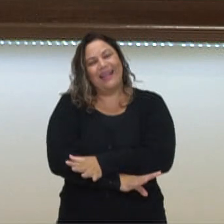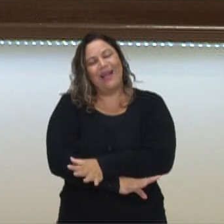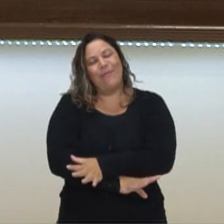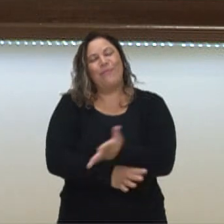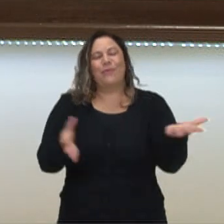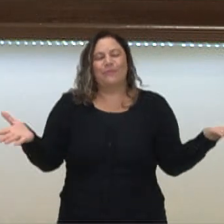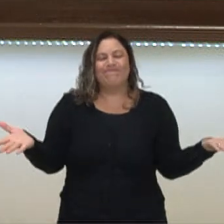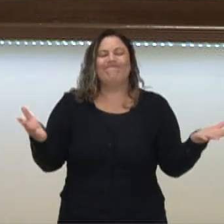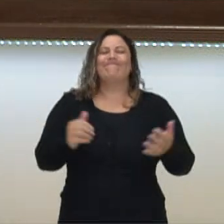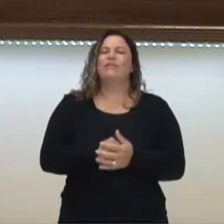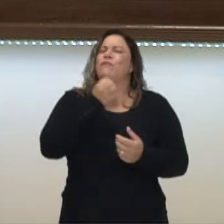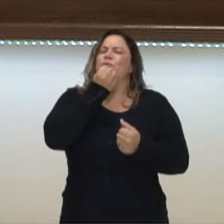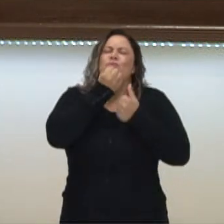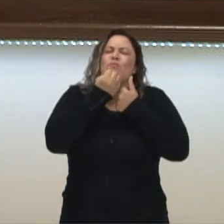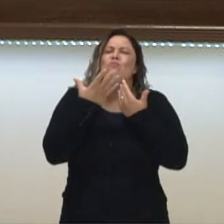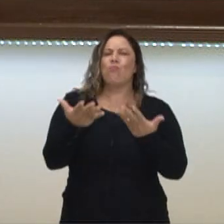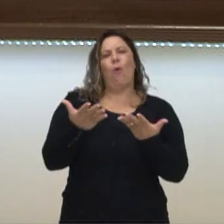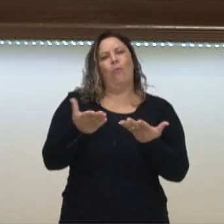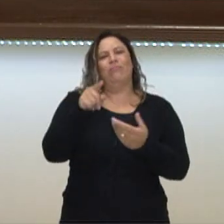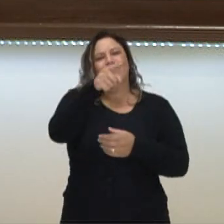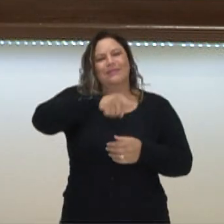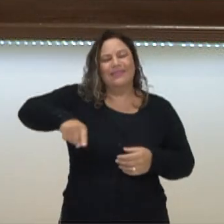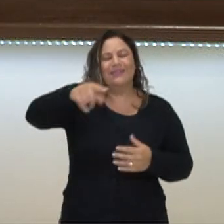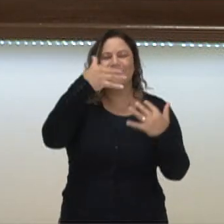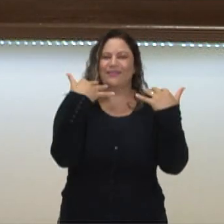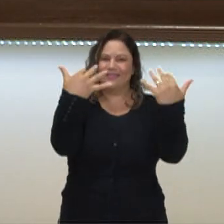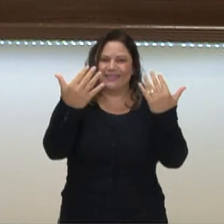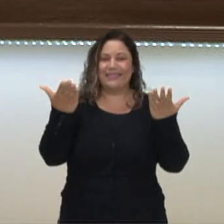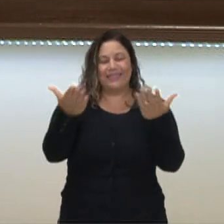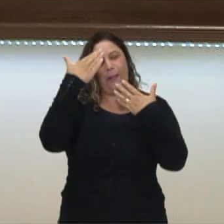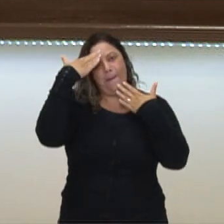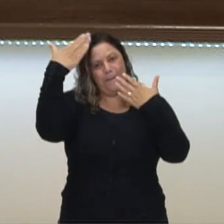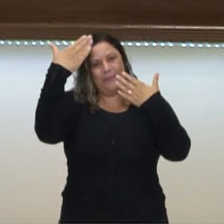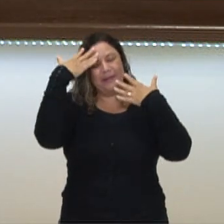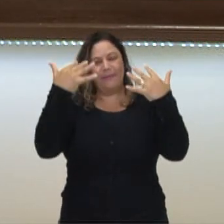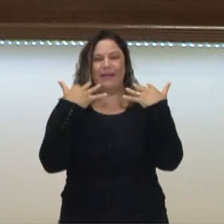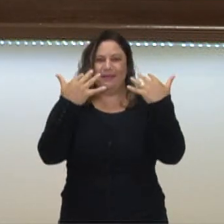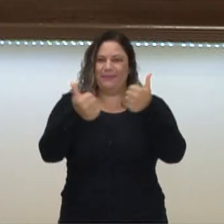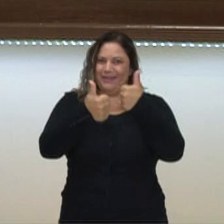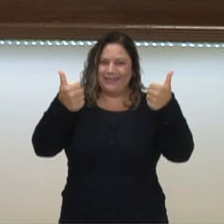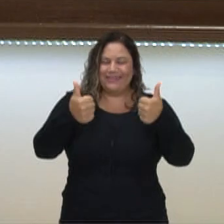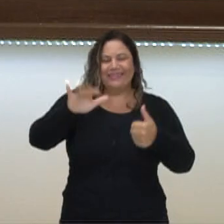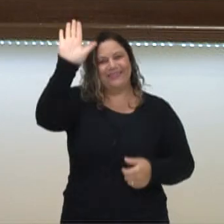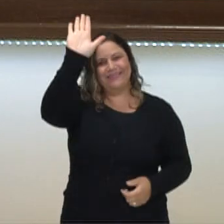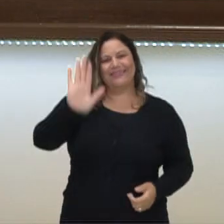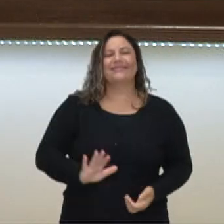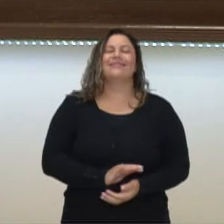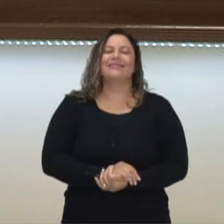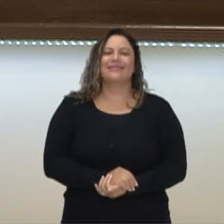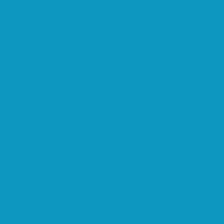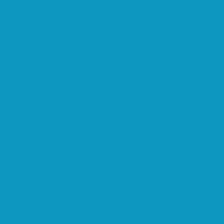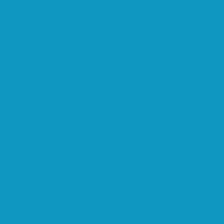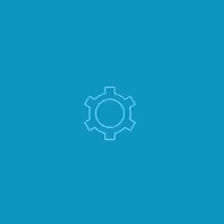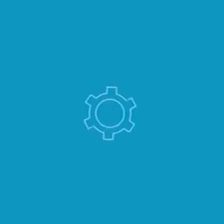né? Foi muito bom ter vocês aqui comigo. Obrigada pela atenção. Bye bye, students!